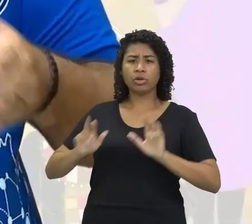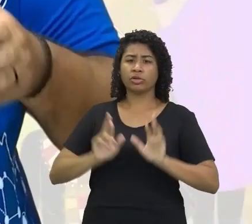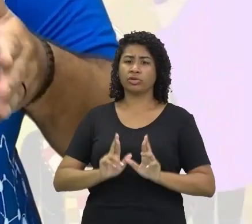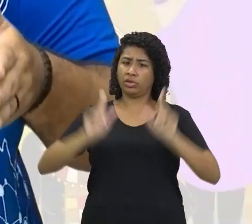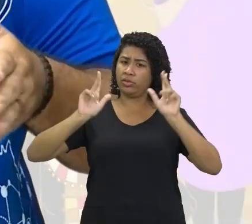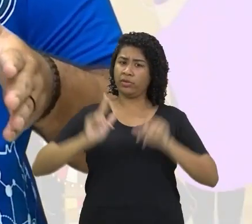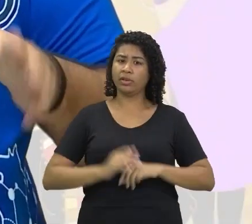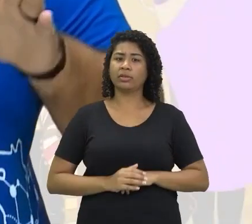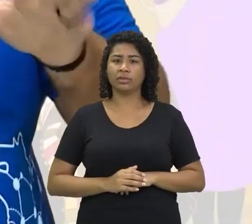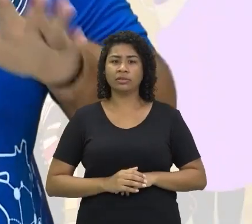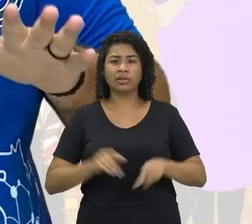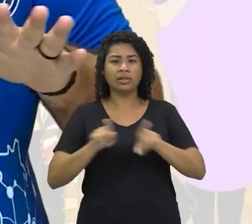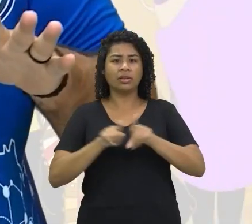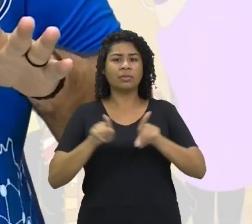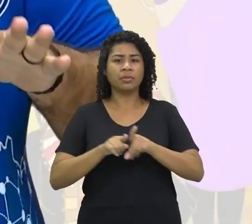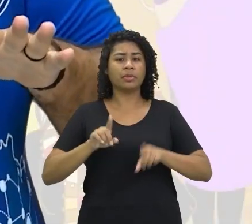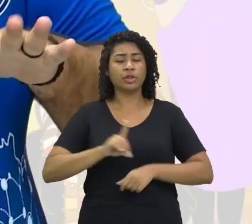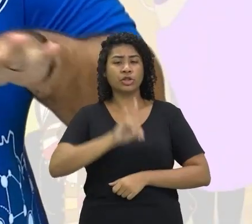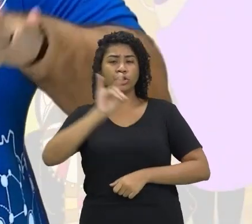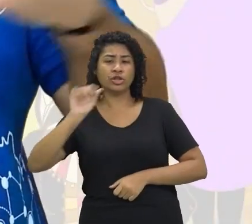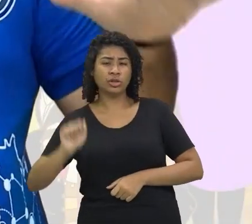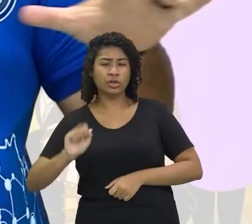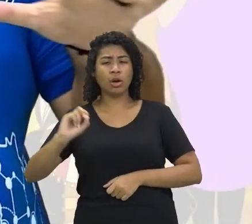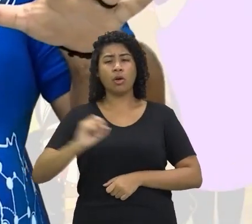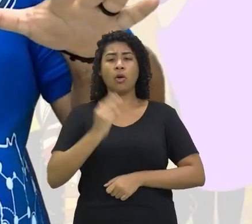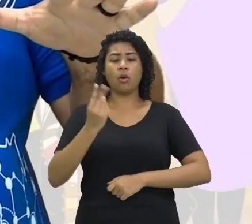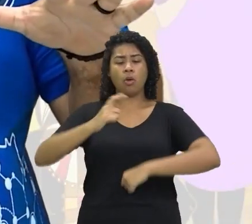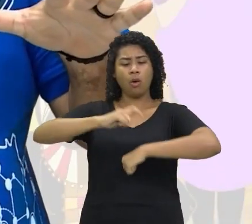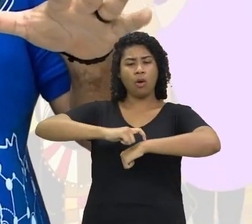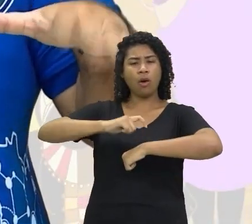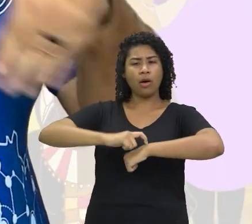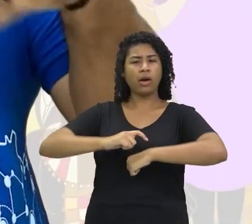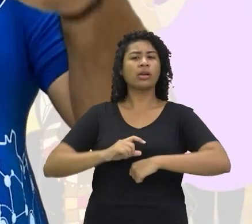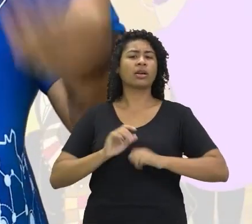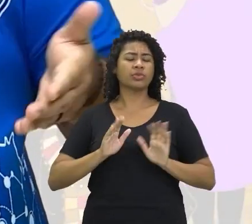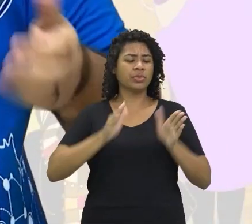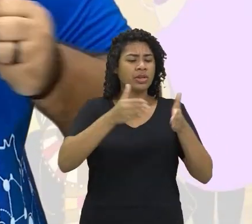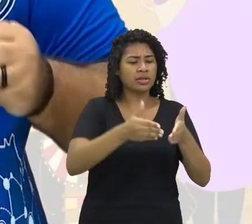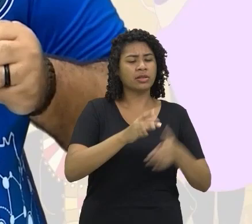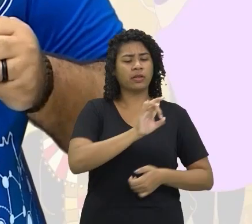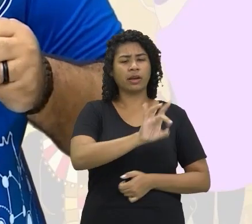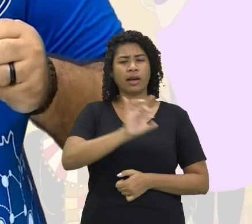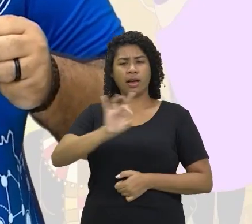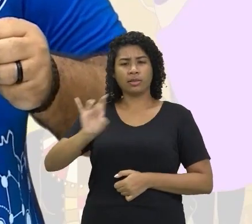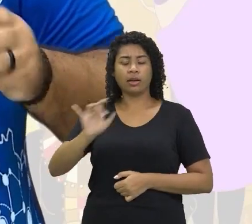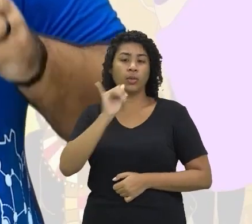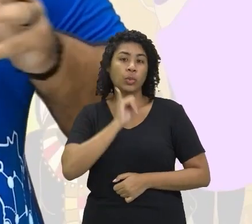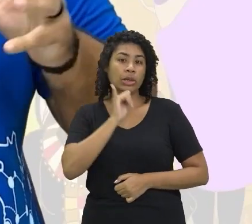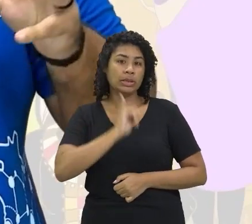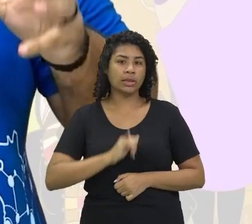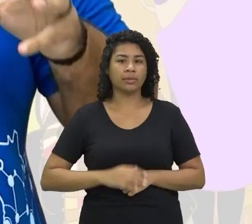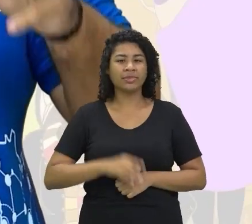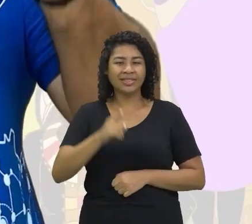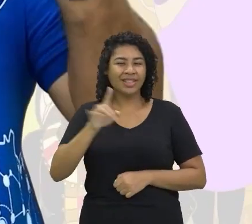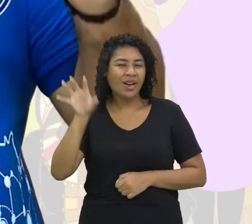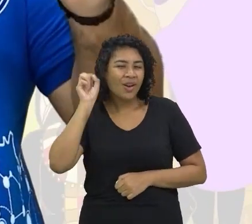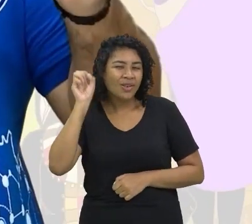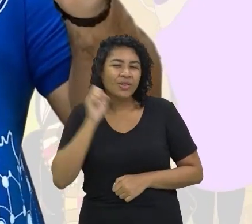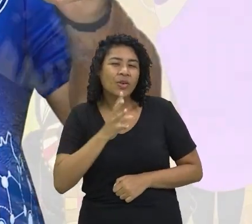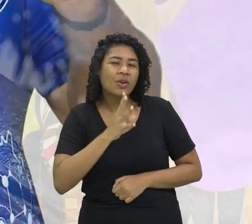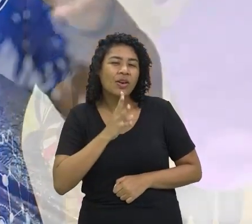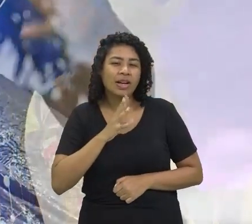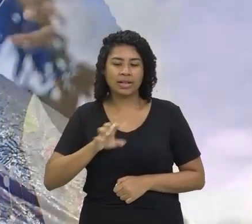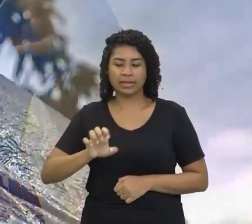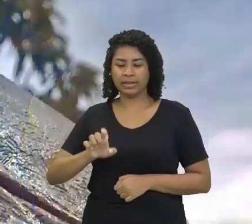físicos, dias e até horários. E aqui a gente pode, de repente, colocar alguns exemplos. Por exemplo, quem já ouviu falar de Exu,